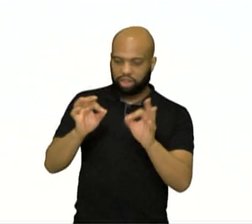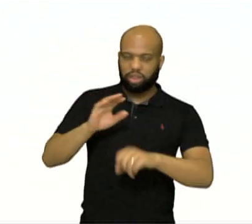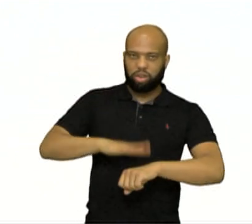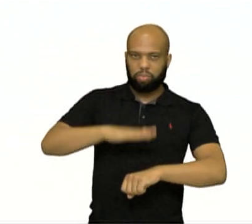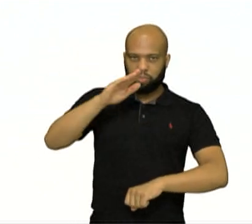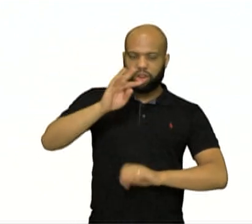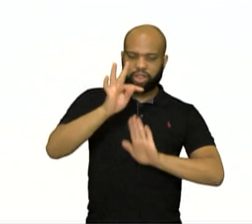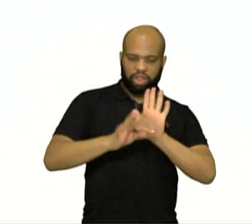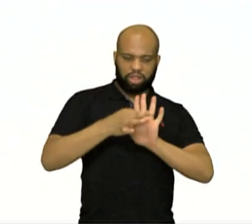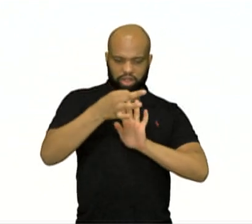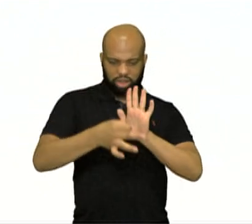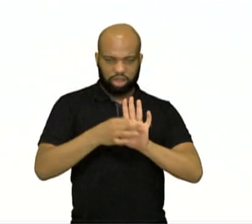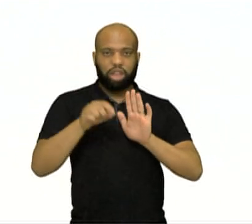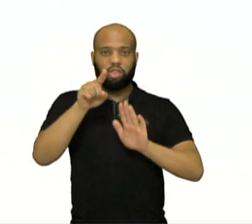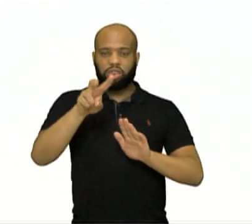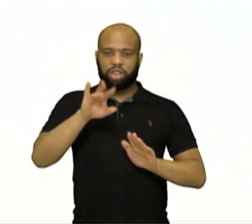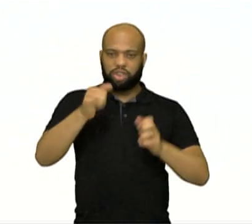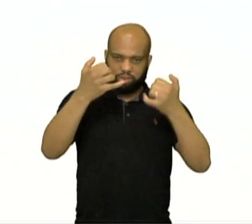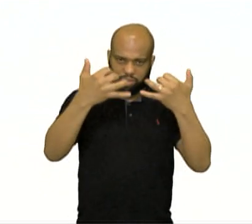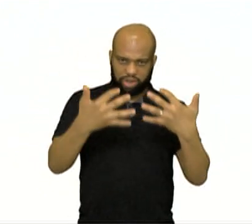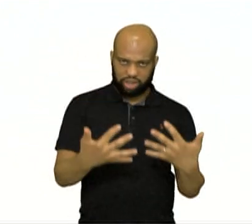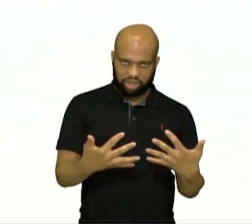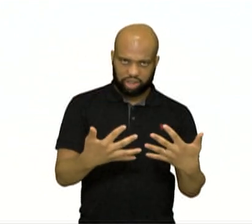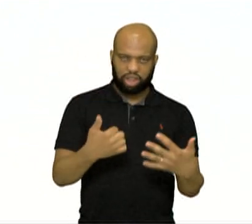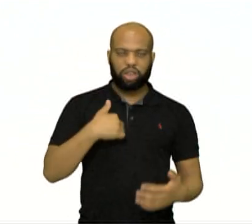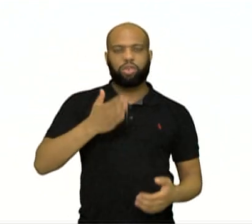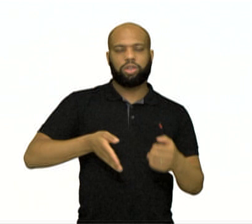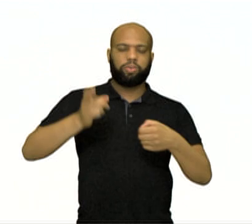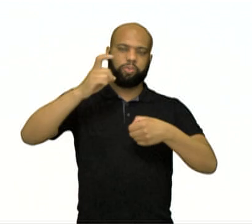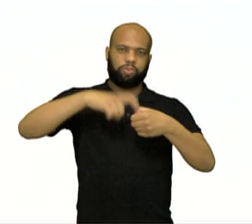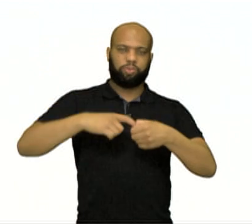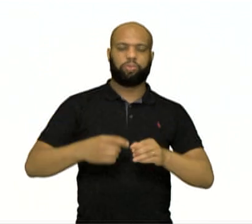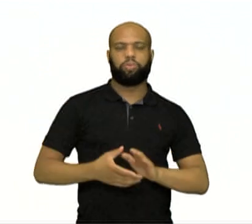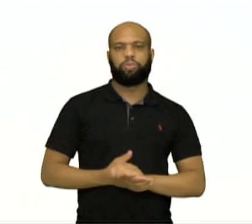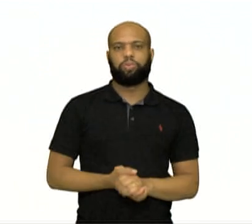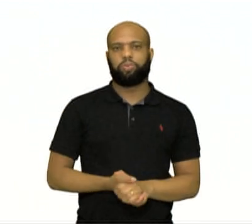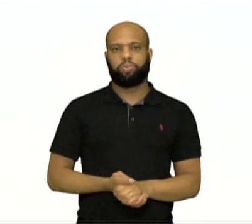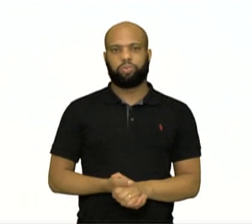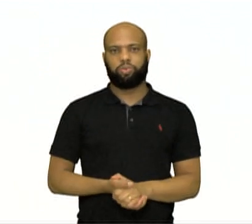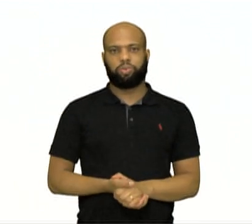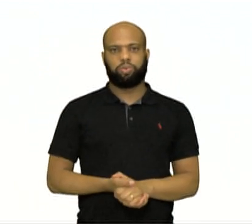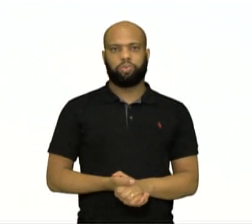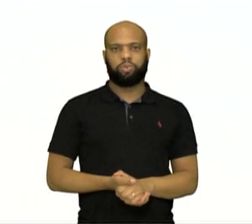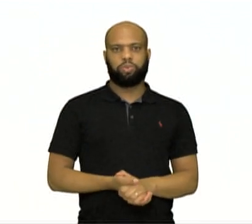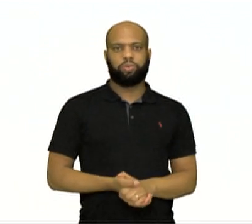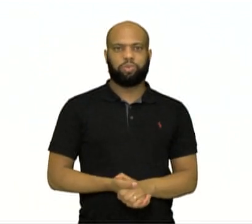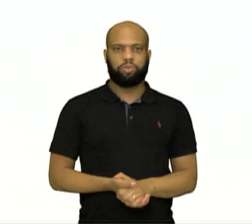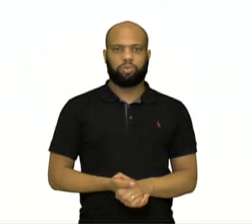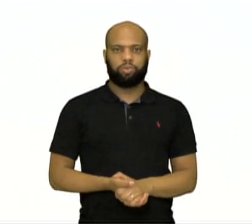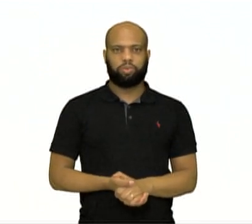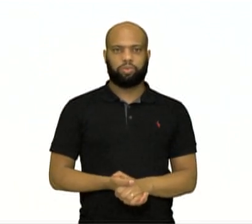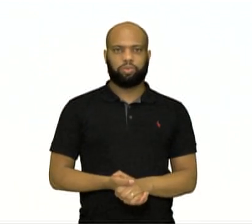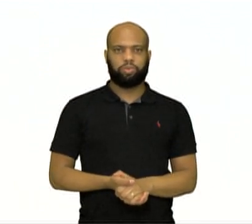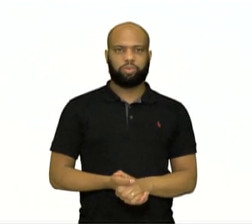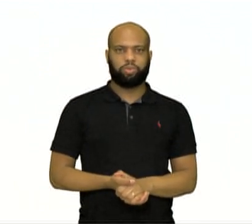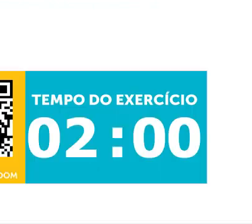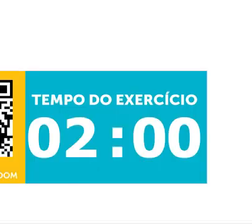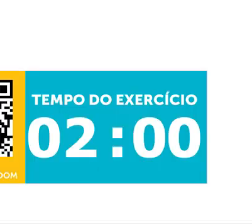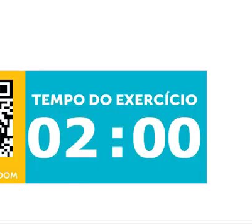argumentativo? Explique! Eu fico aqui, você fica aí e nós já voltamos para a resolução. Vai